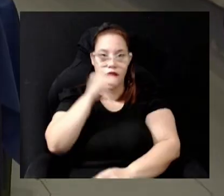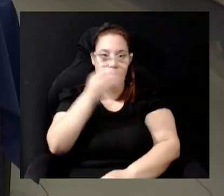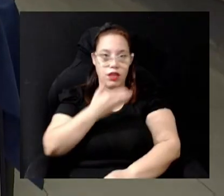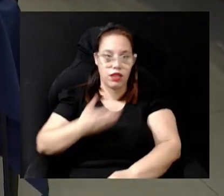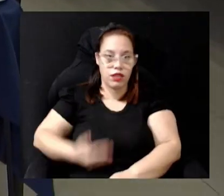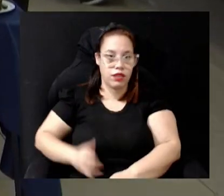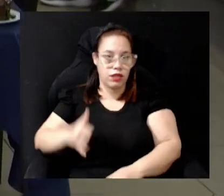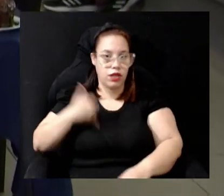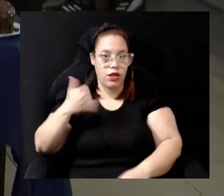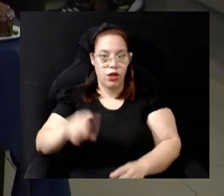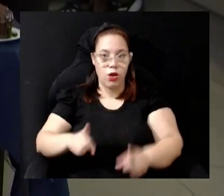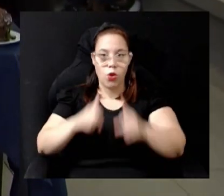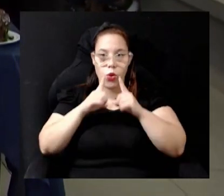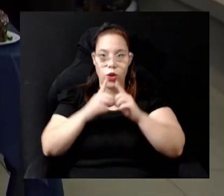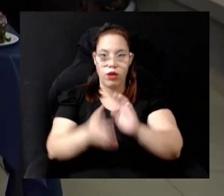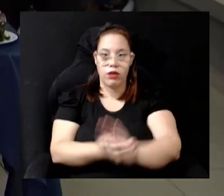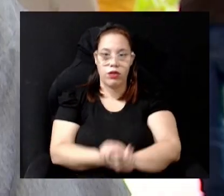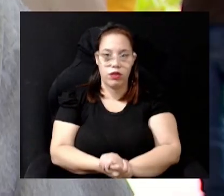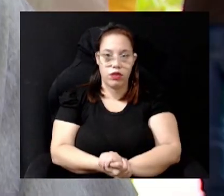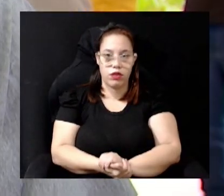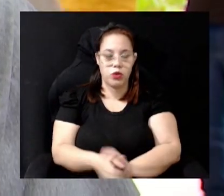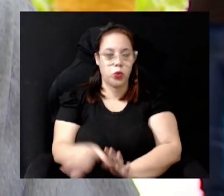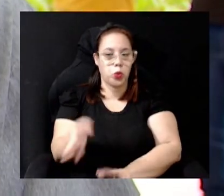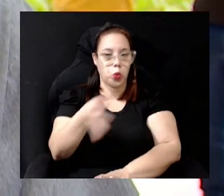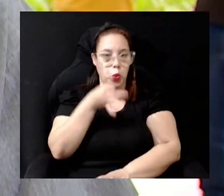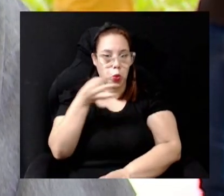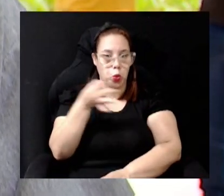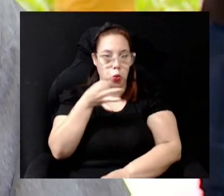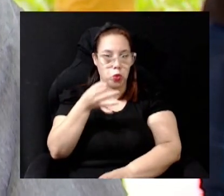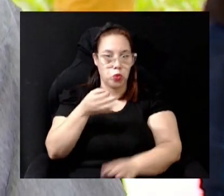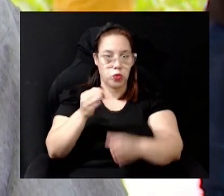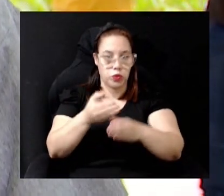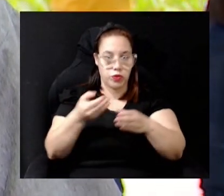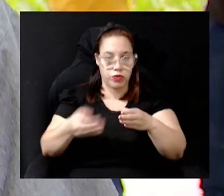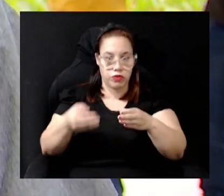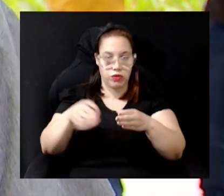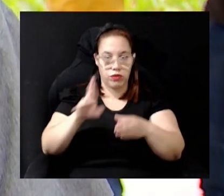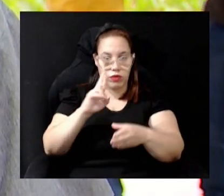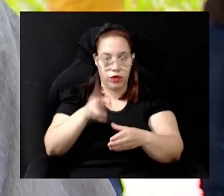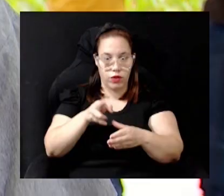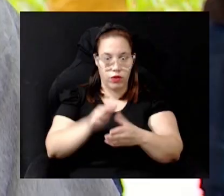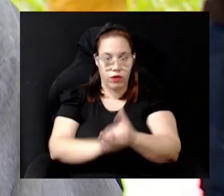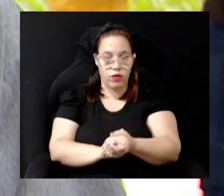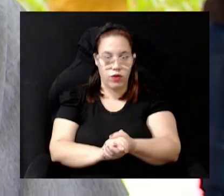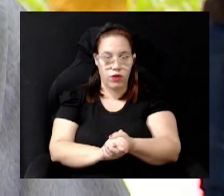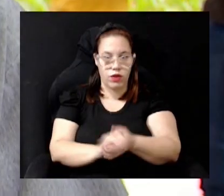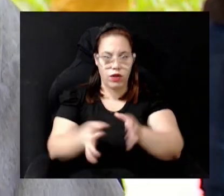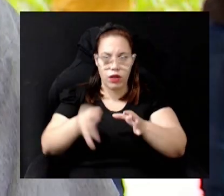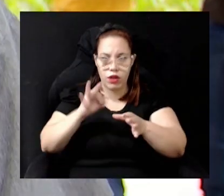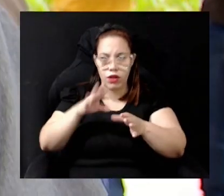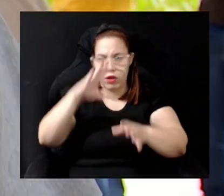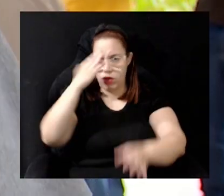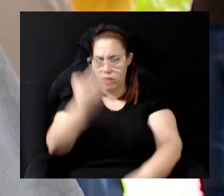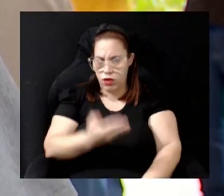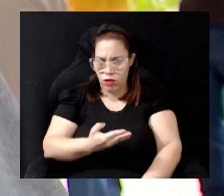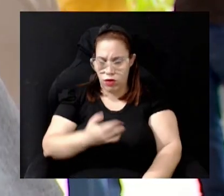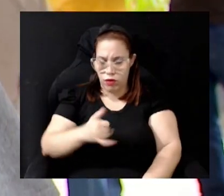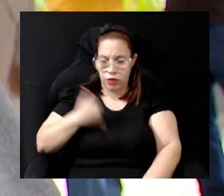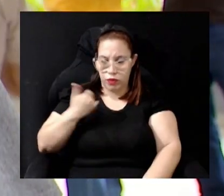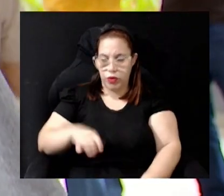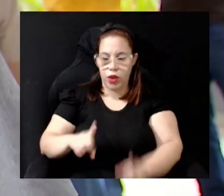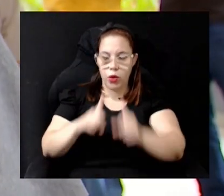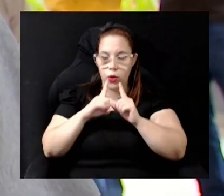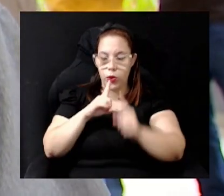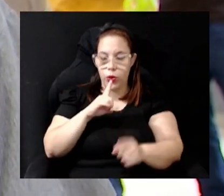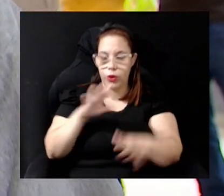foram recebidos com um delicioso café da manhã. A gente privilegia e homenageia os aniversariantes e eu